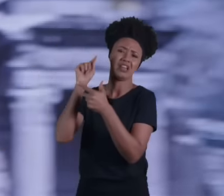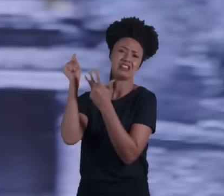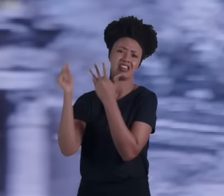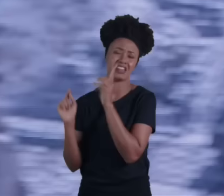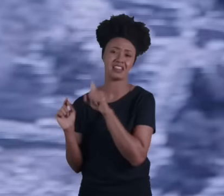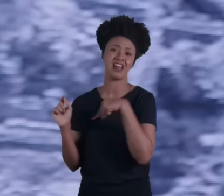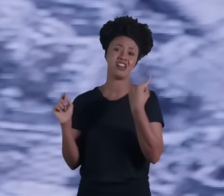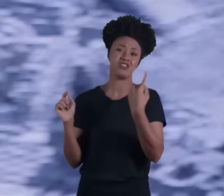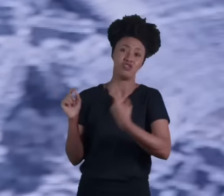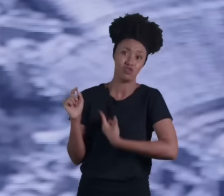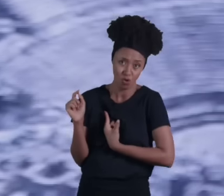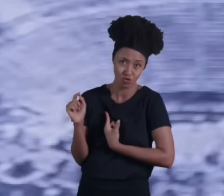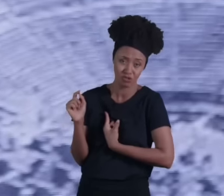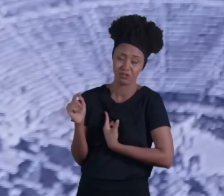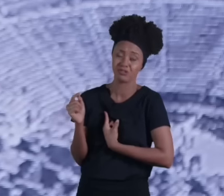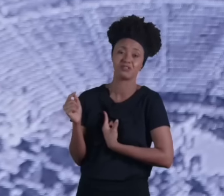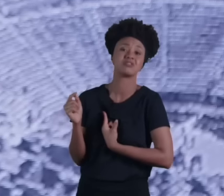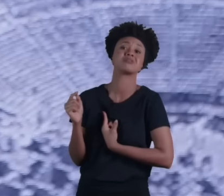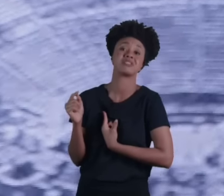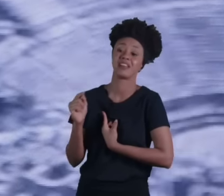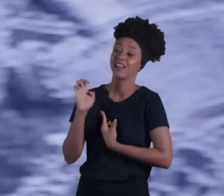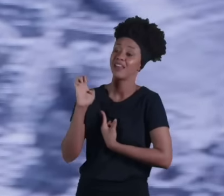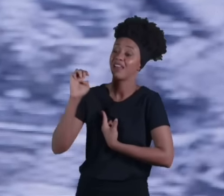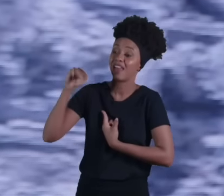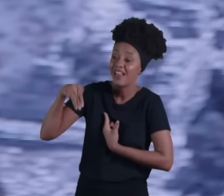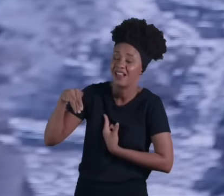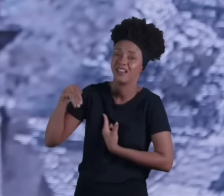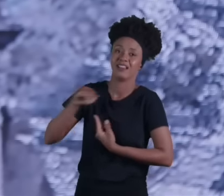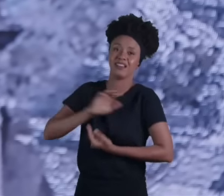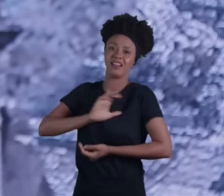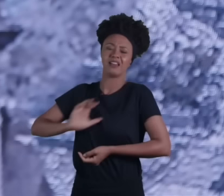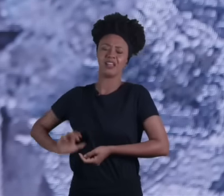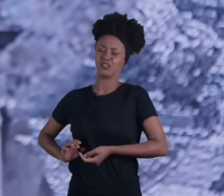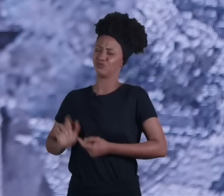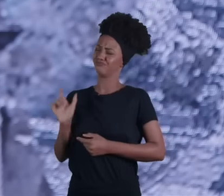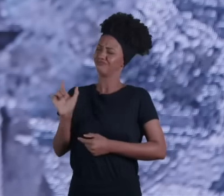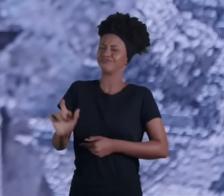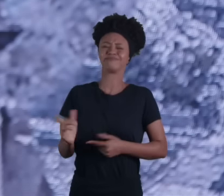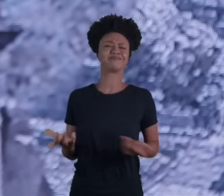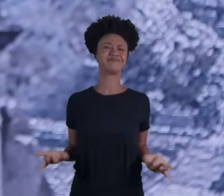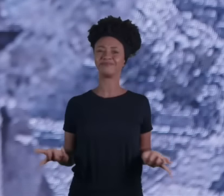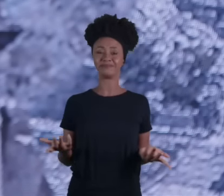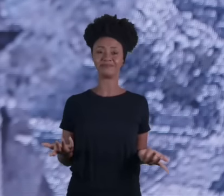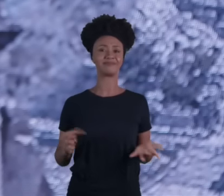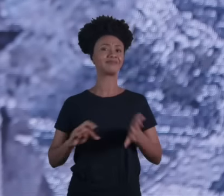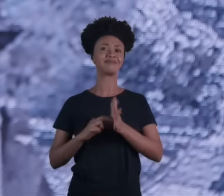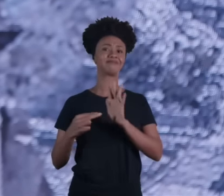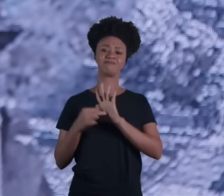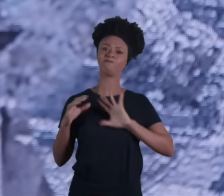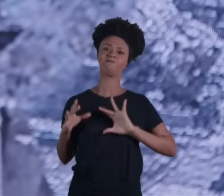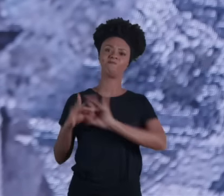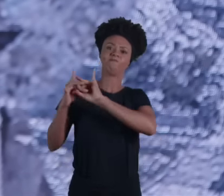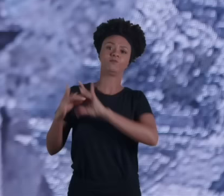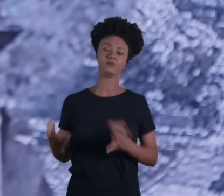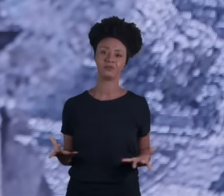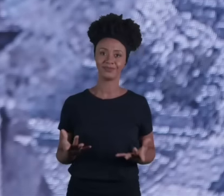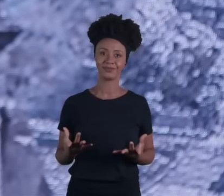celestiais em Cristo. Isto quer dizer, meu querido, que